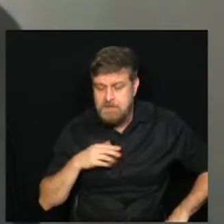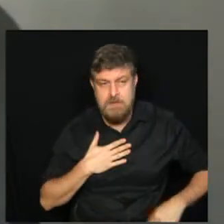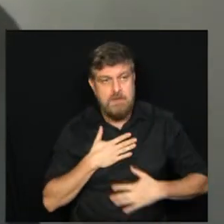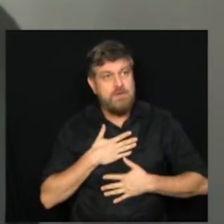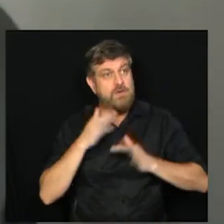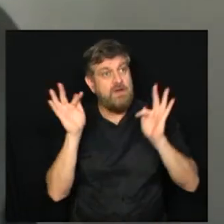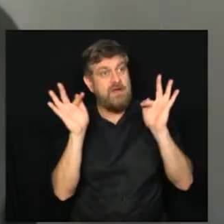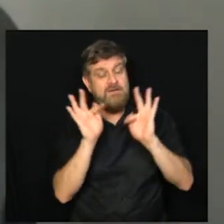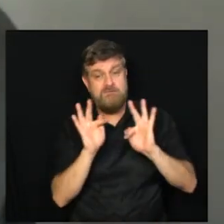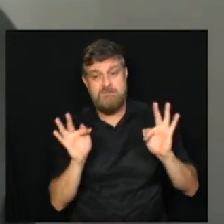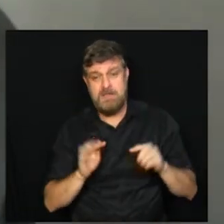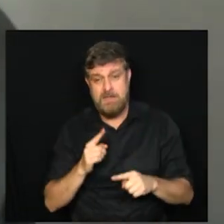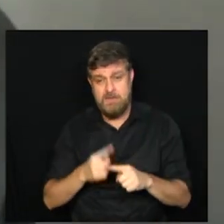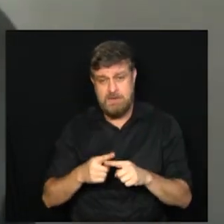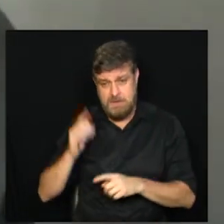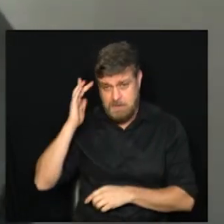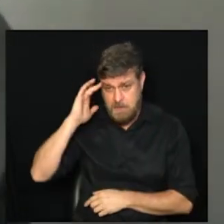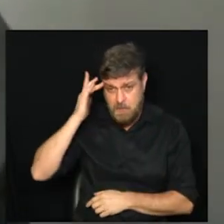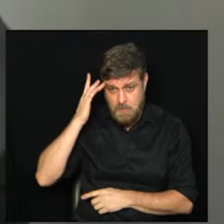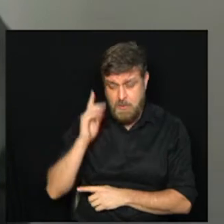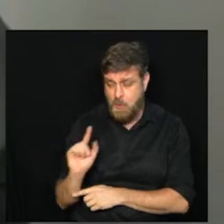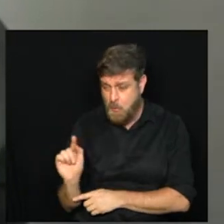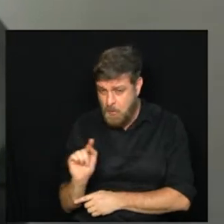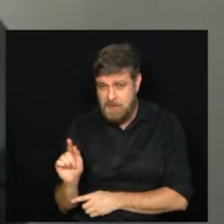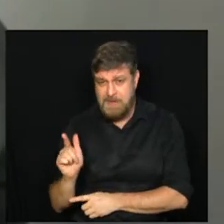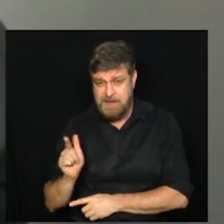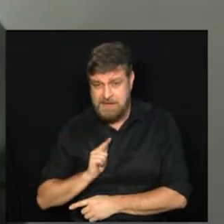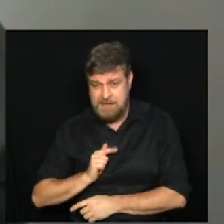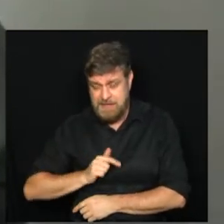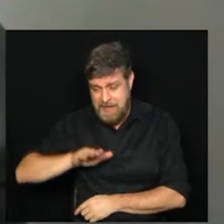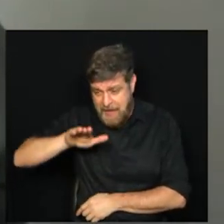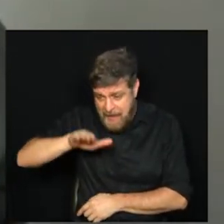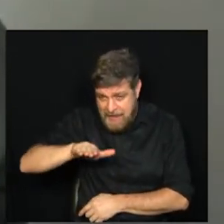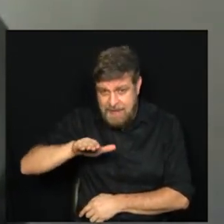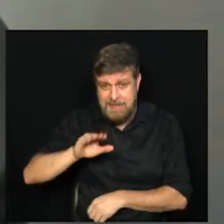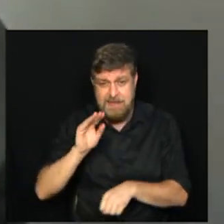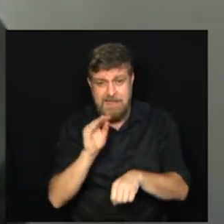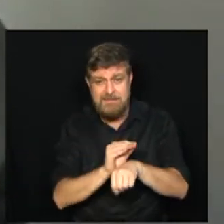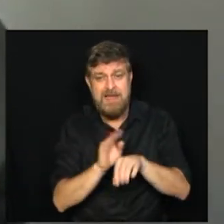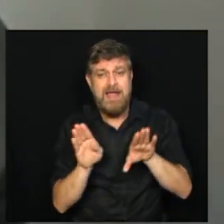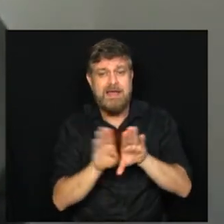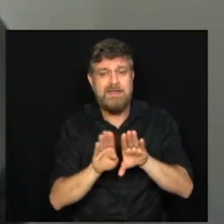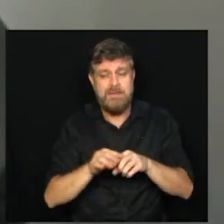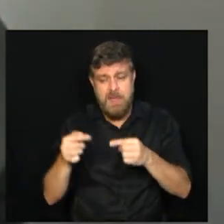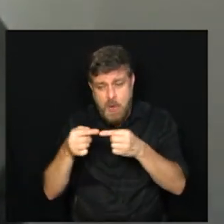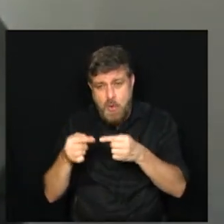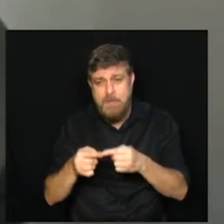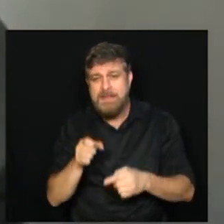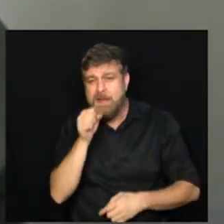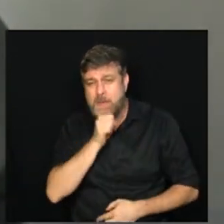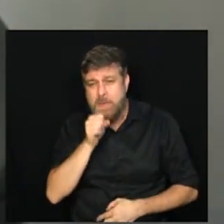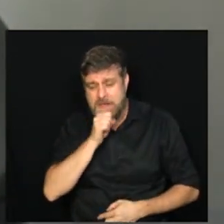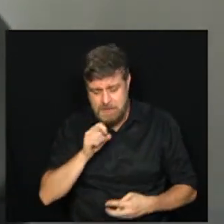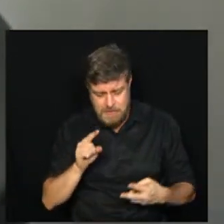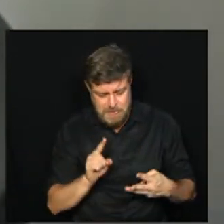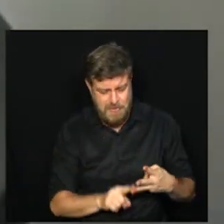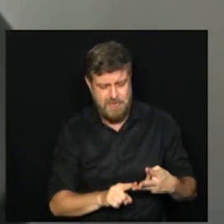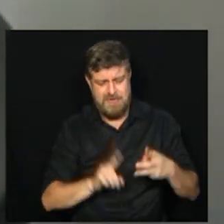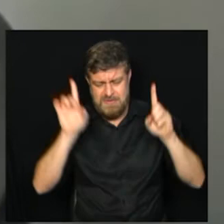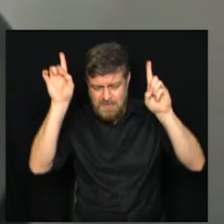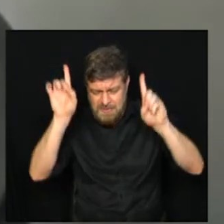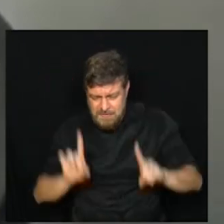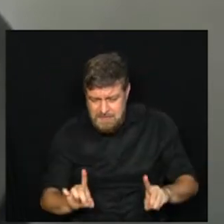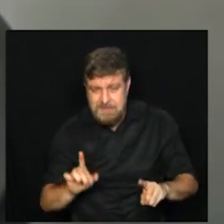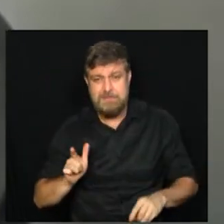isso, porque eu acho que além de atender a criança, a gente atende o deficiente, o idoso, é um olhar